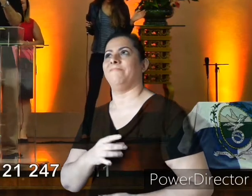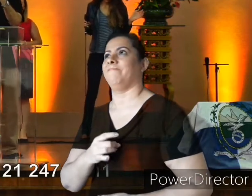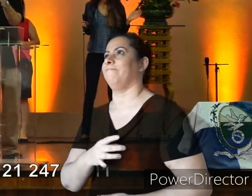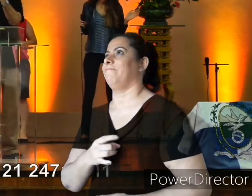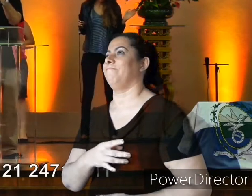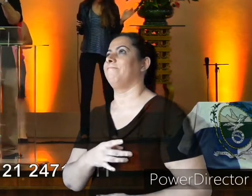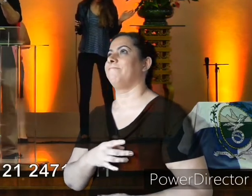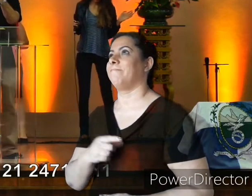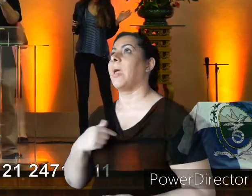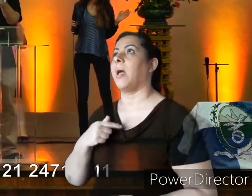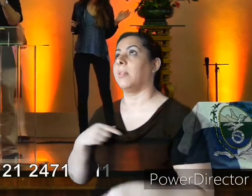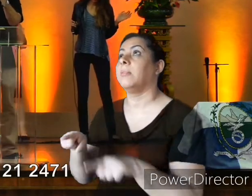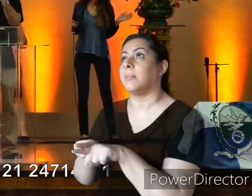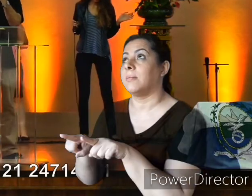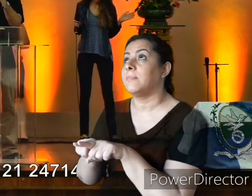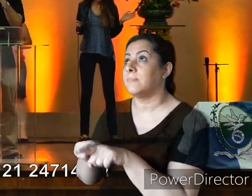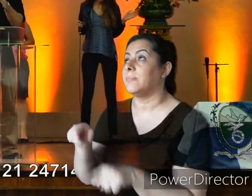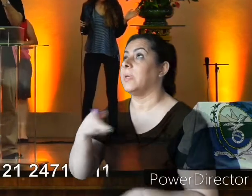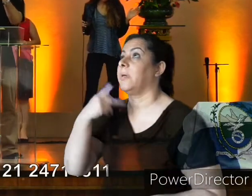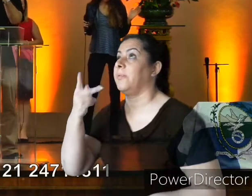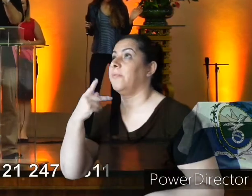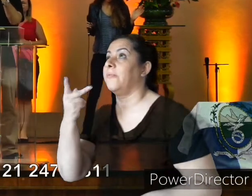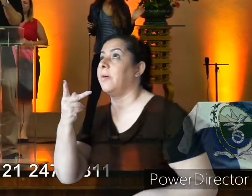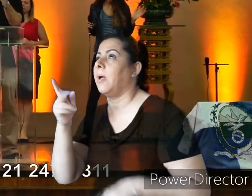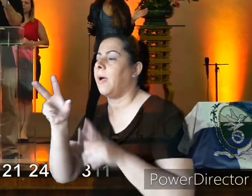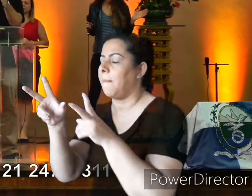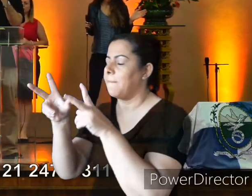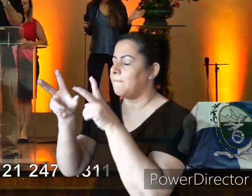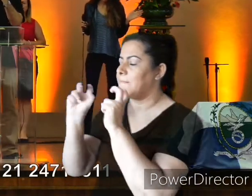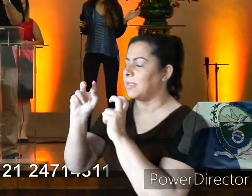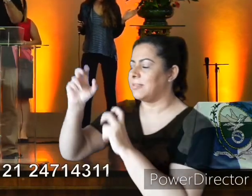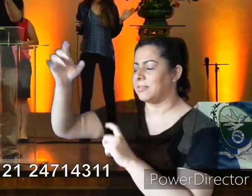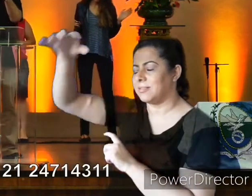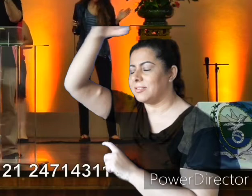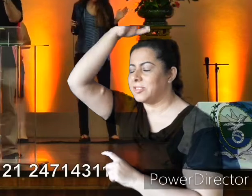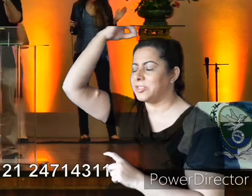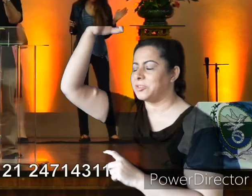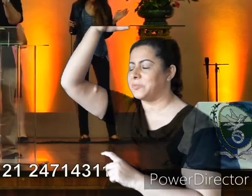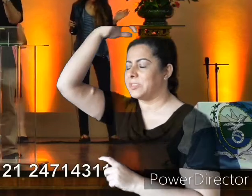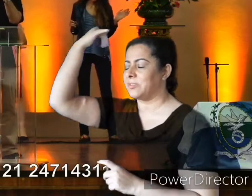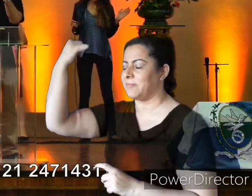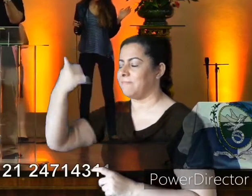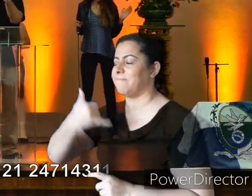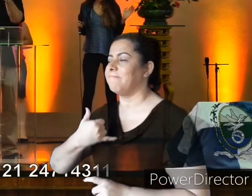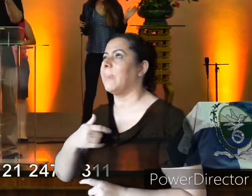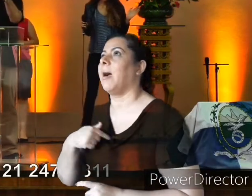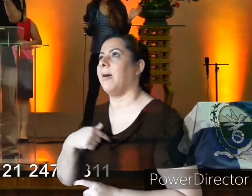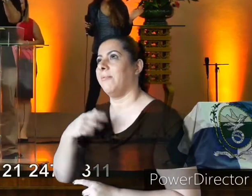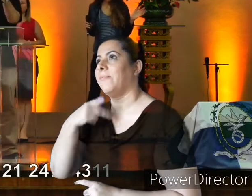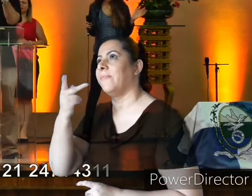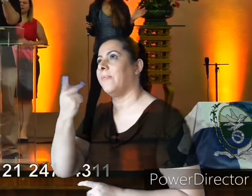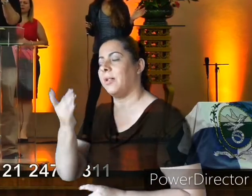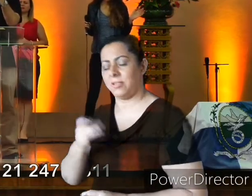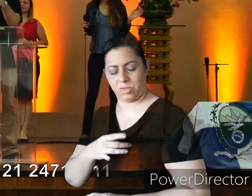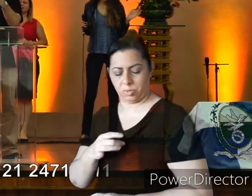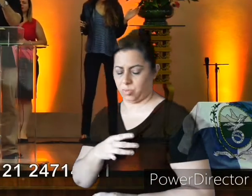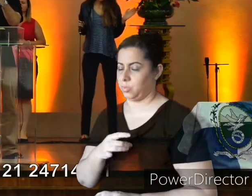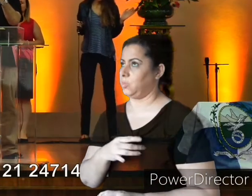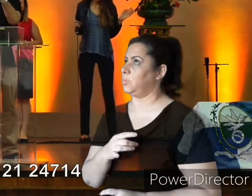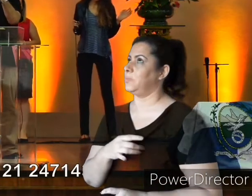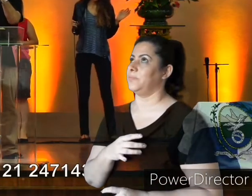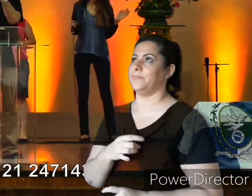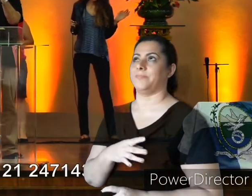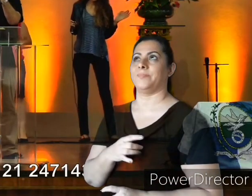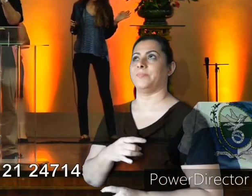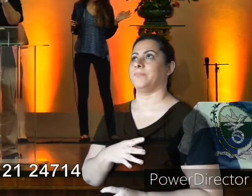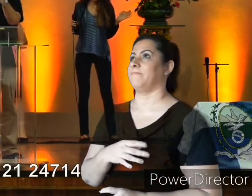não temerei mal algum, porque eu sei que tu, Senhor, estás